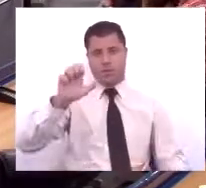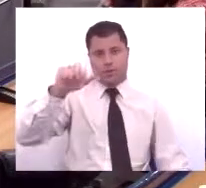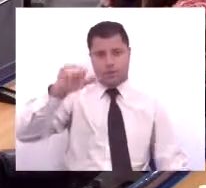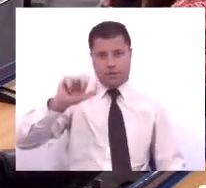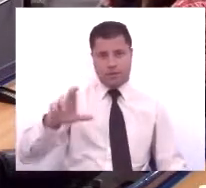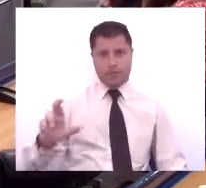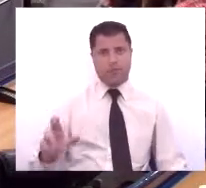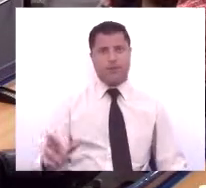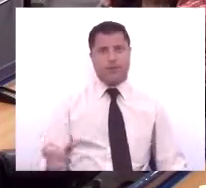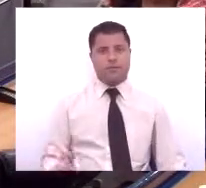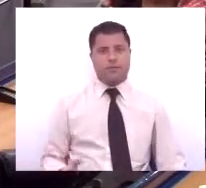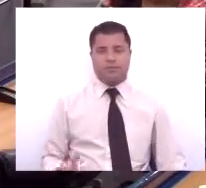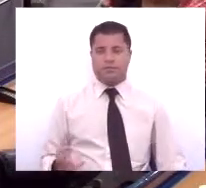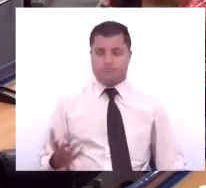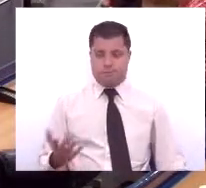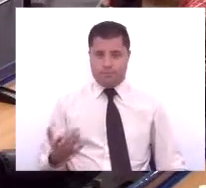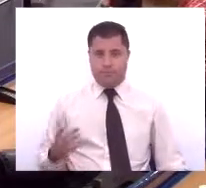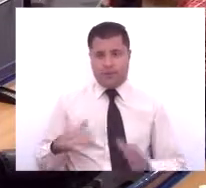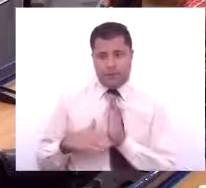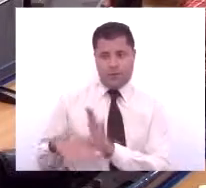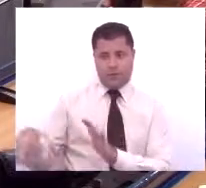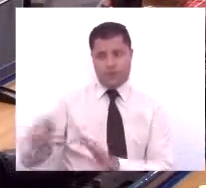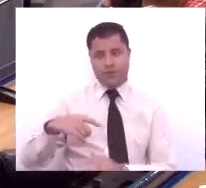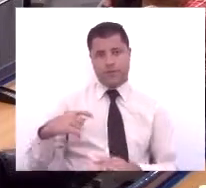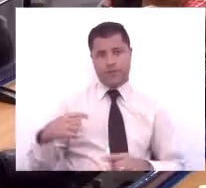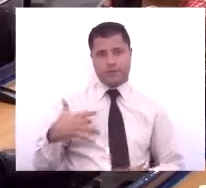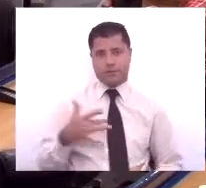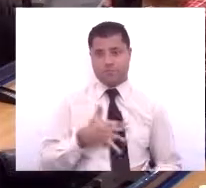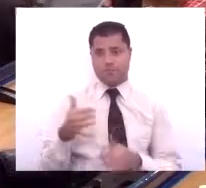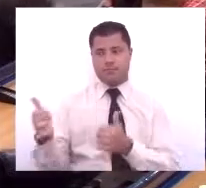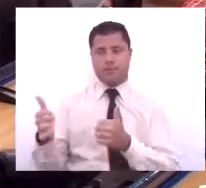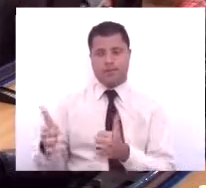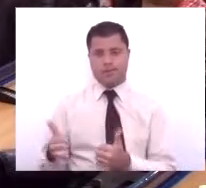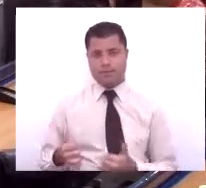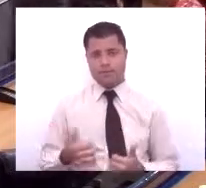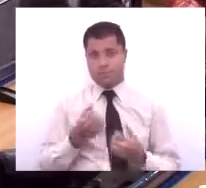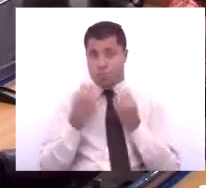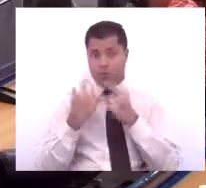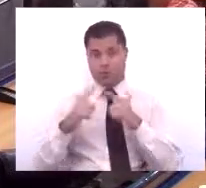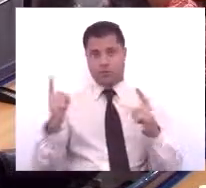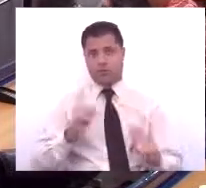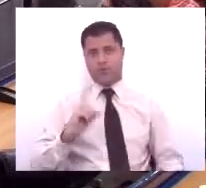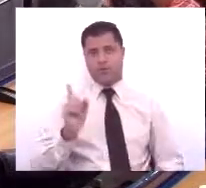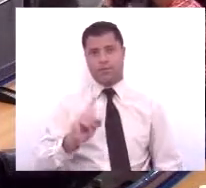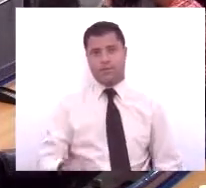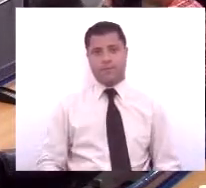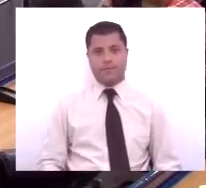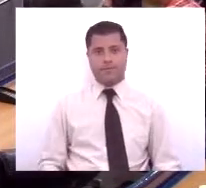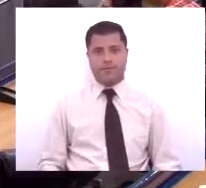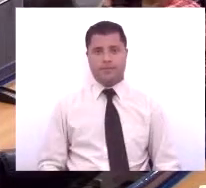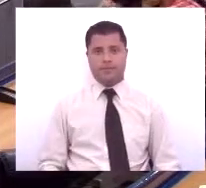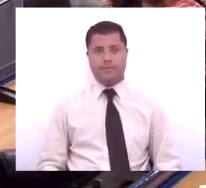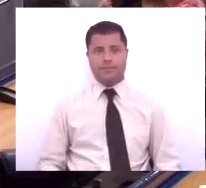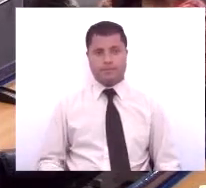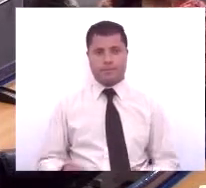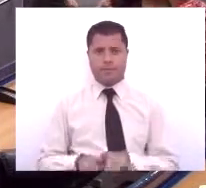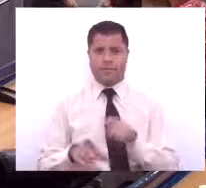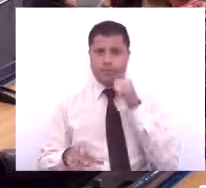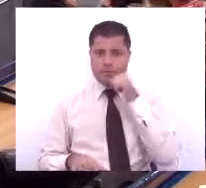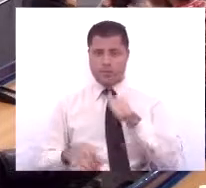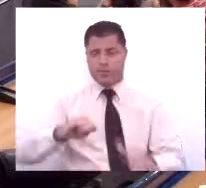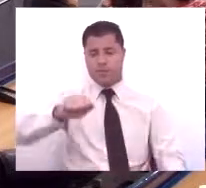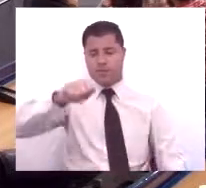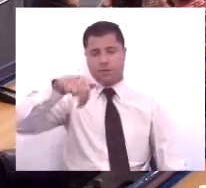bastante saúde, que são nossos adversários. E Janete Pietá também bastante teve uma votação expressiva, e todos